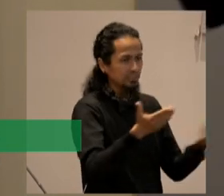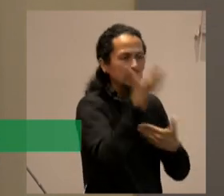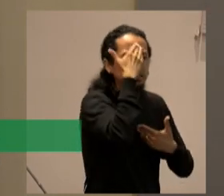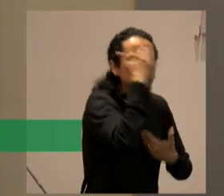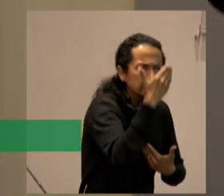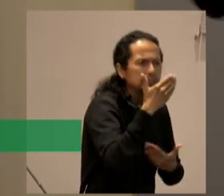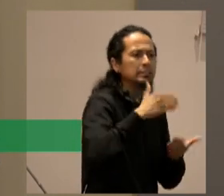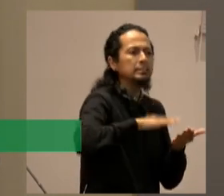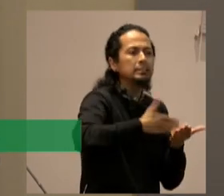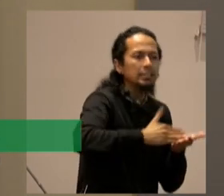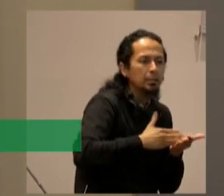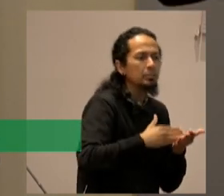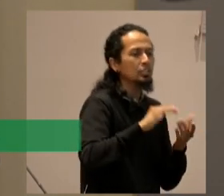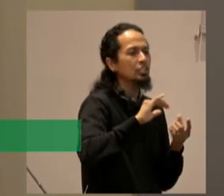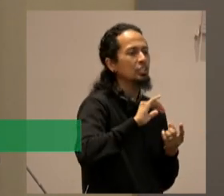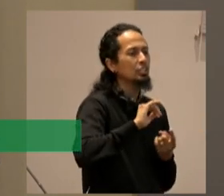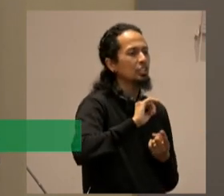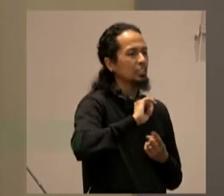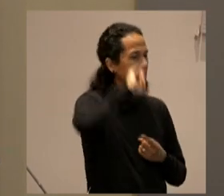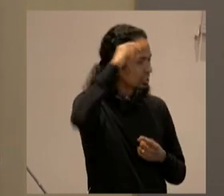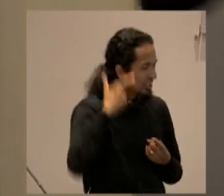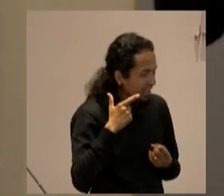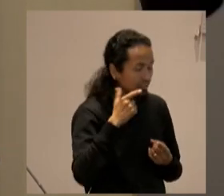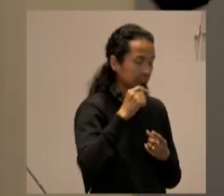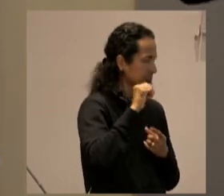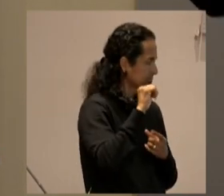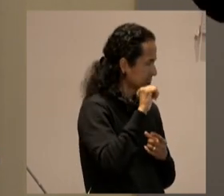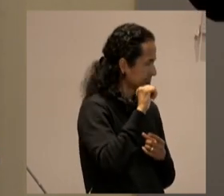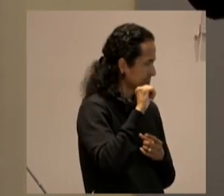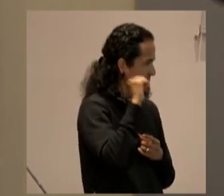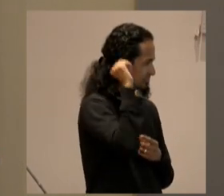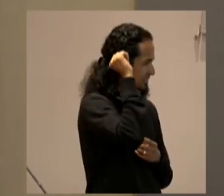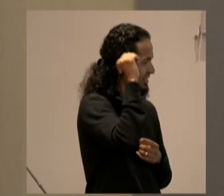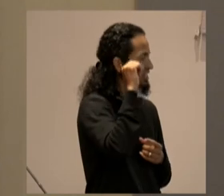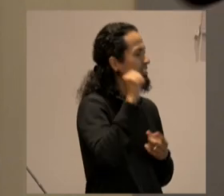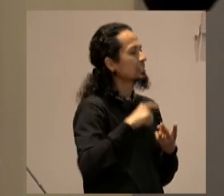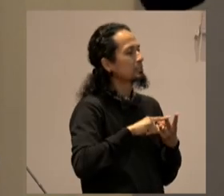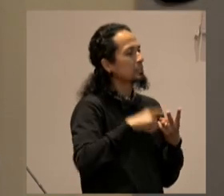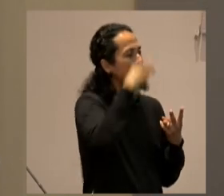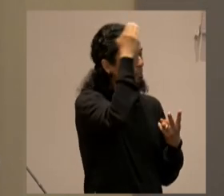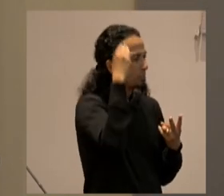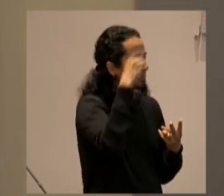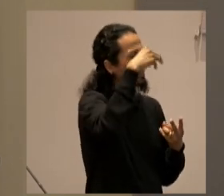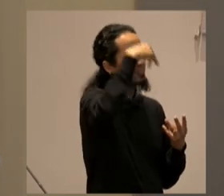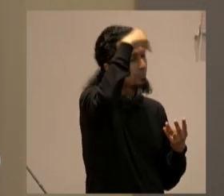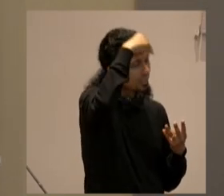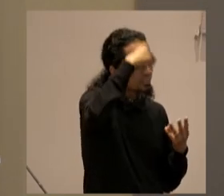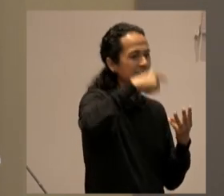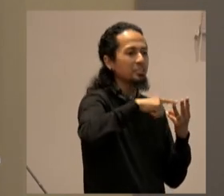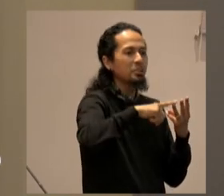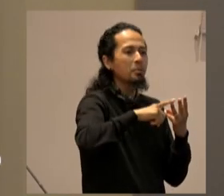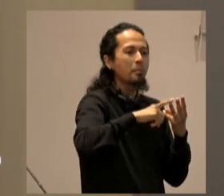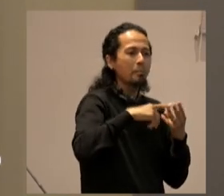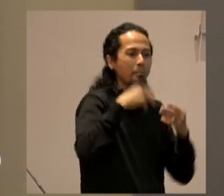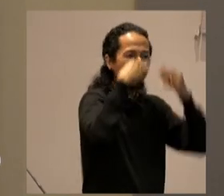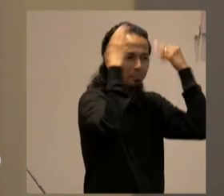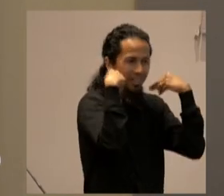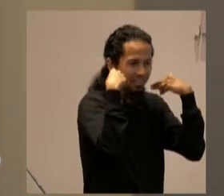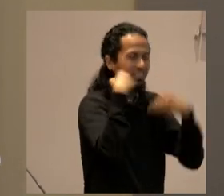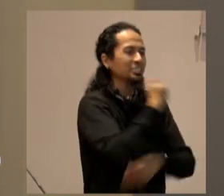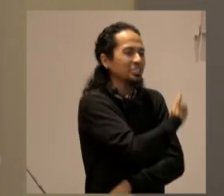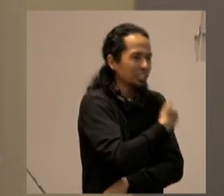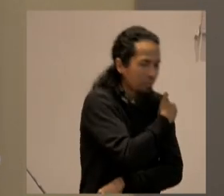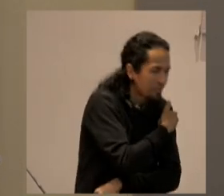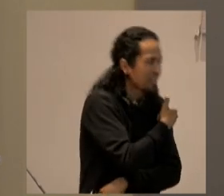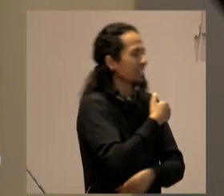intérpretes Jamile, Jean, Gisele, Manfred e Mike. É com grande satisfação que a